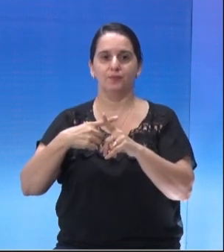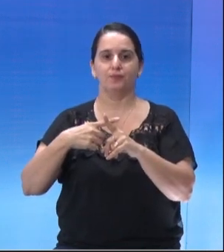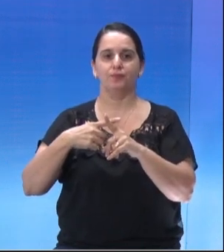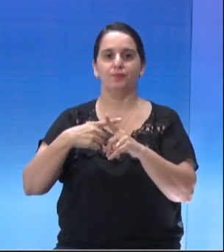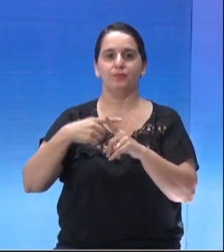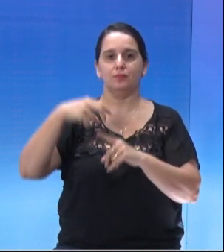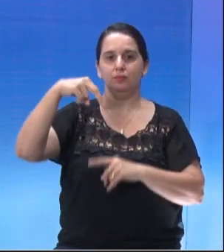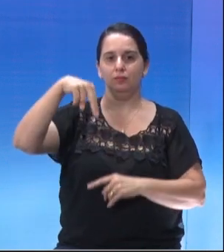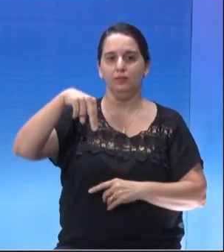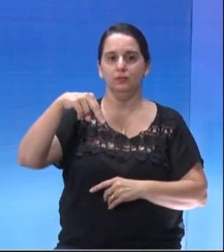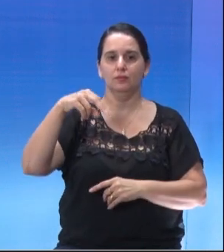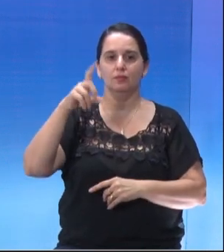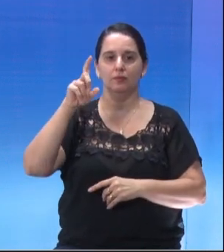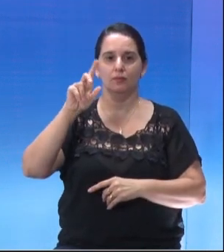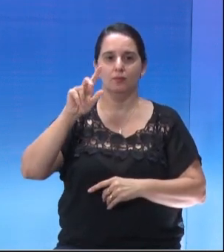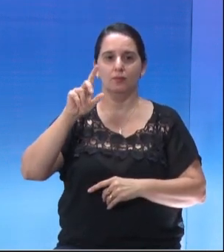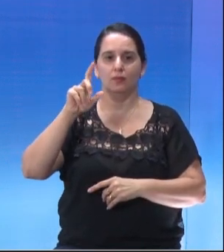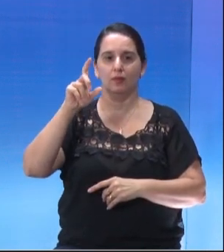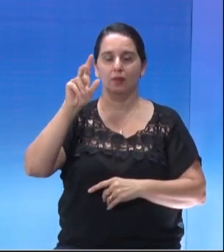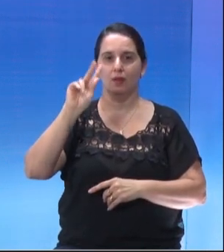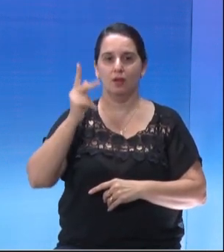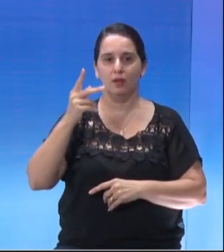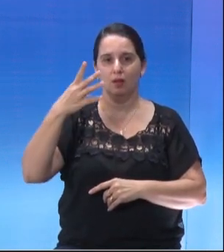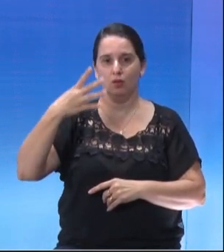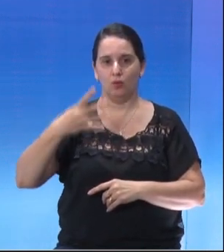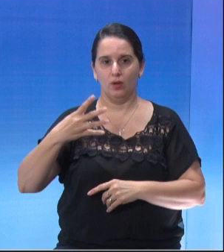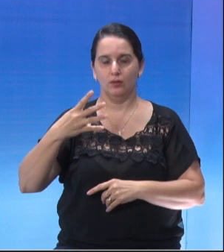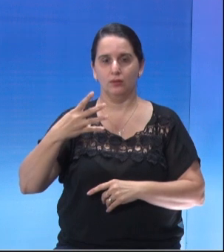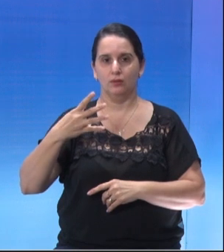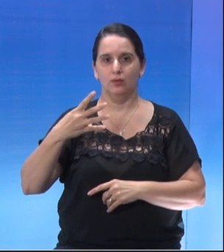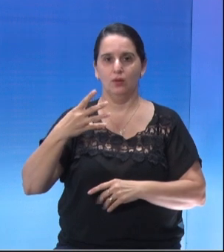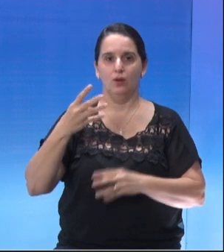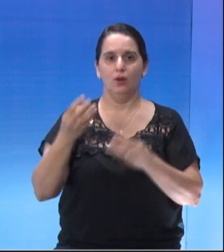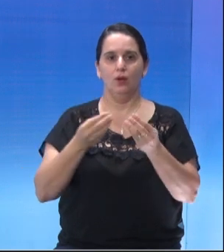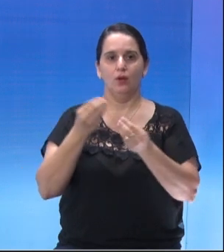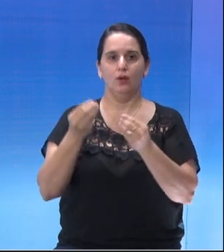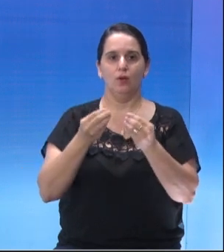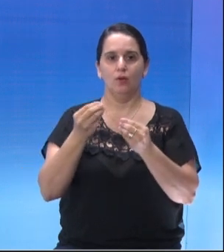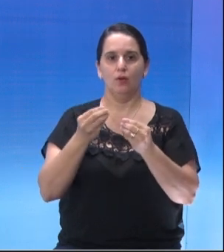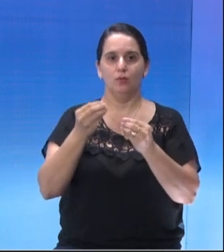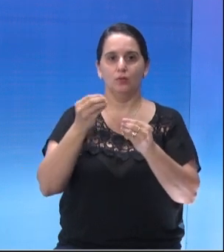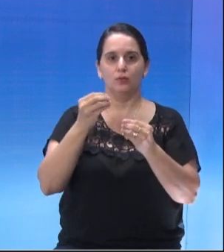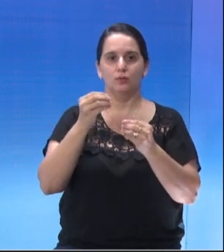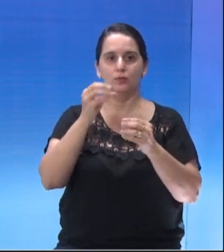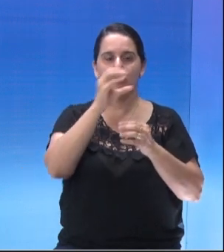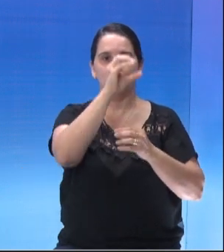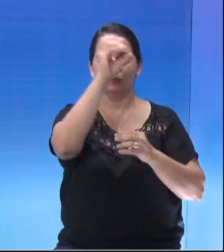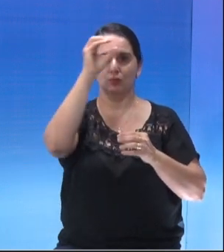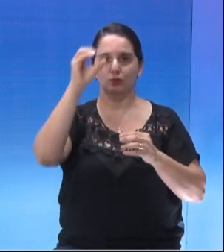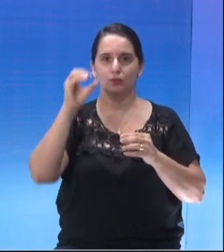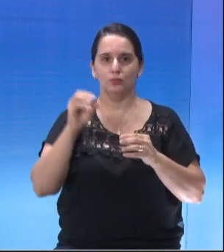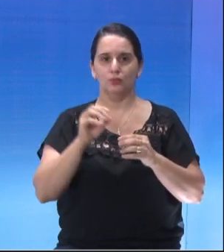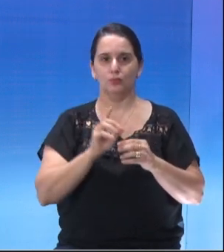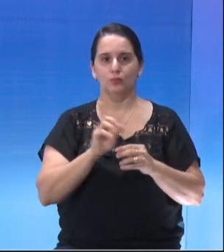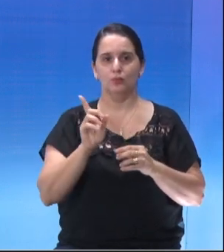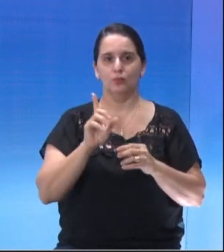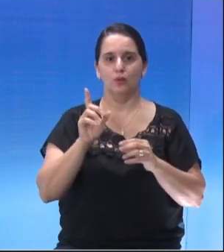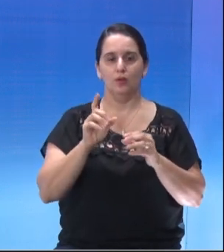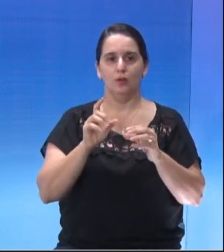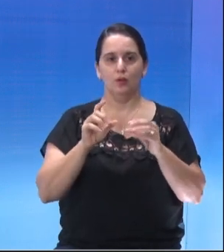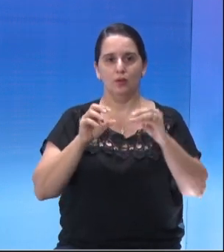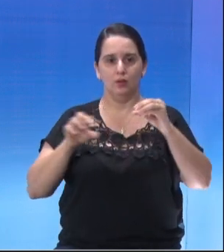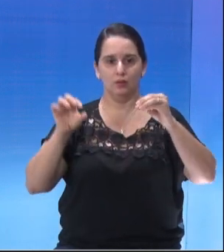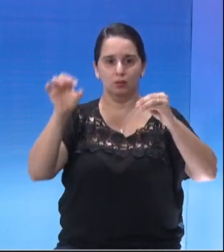são as partículas dispersas na atmosfera. Então, no caso em tela, nós temos a seguinte situação. Nós